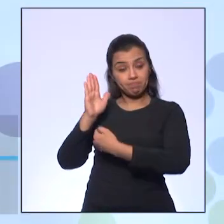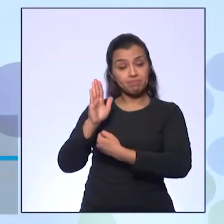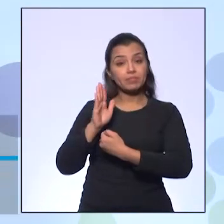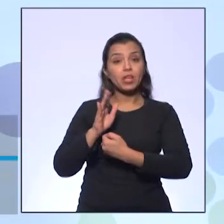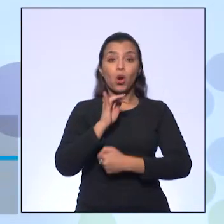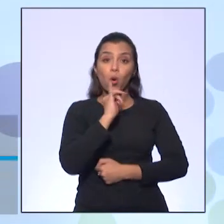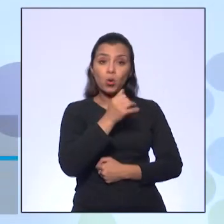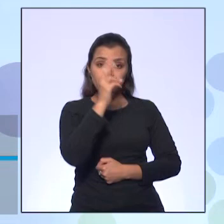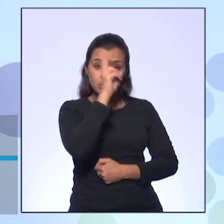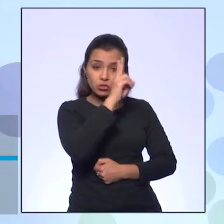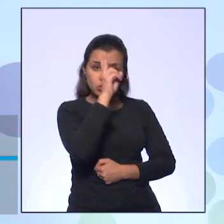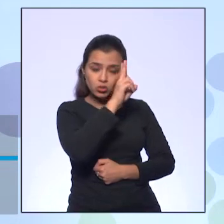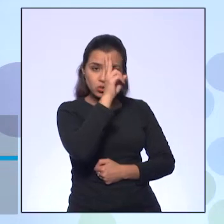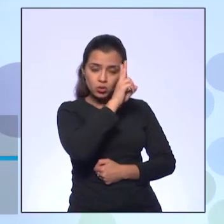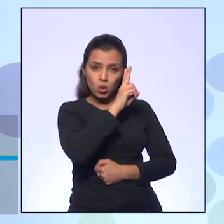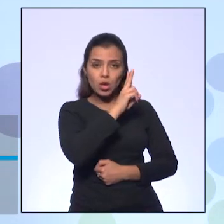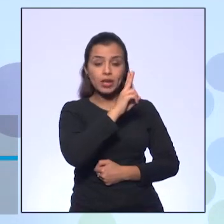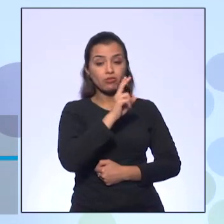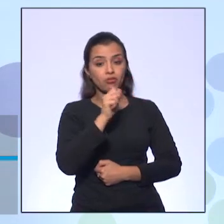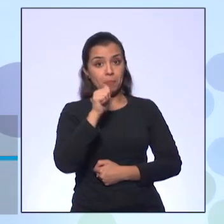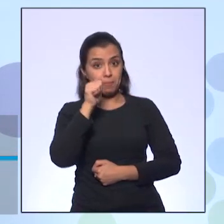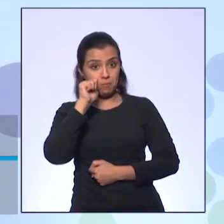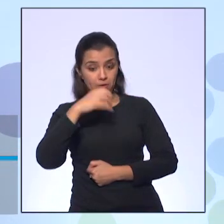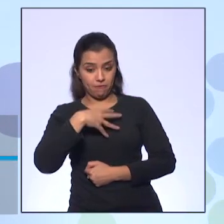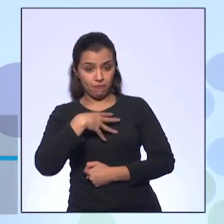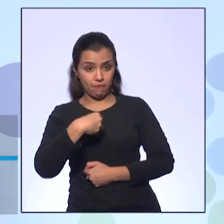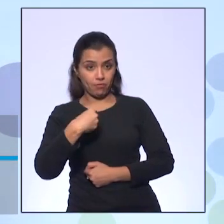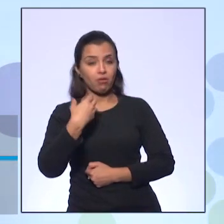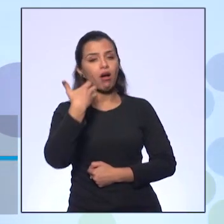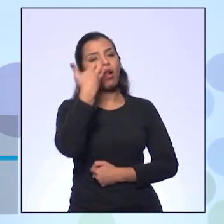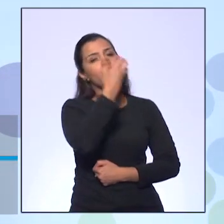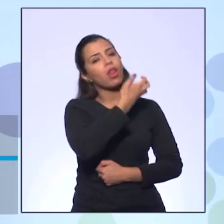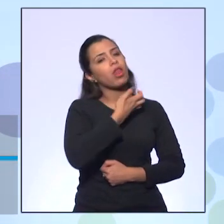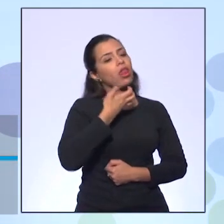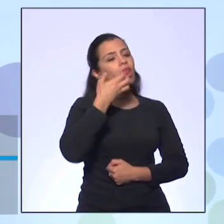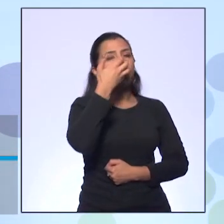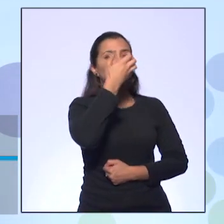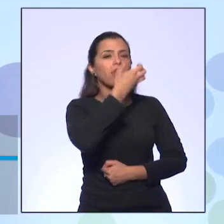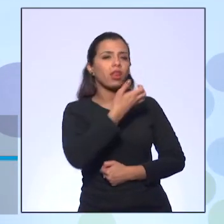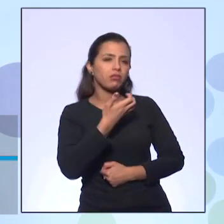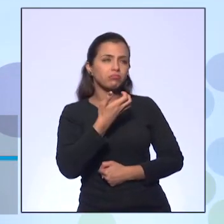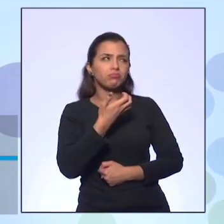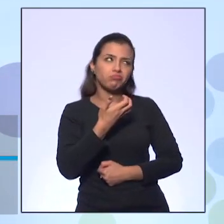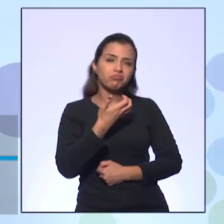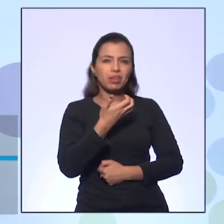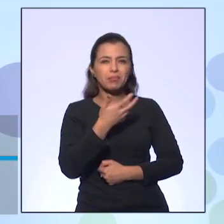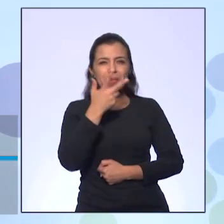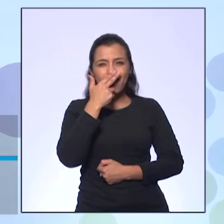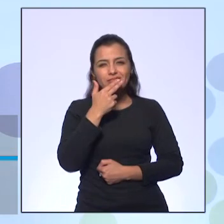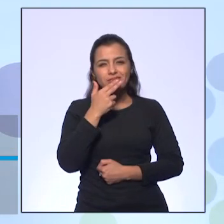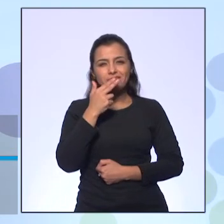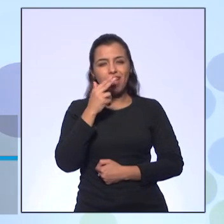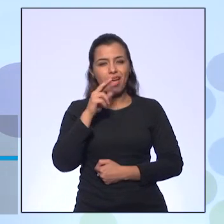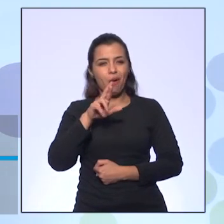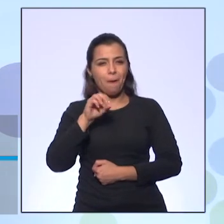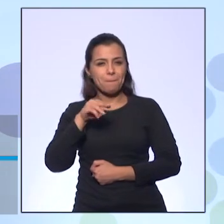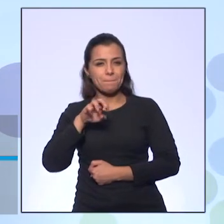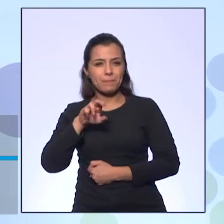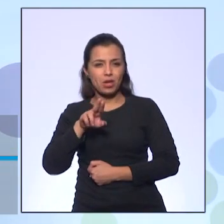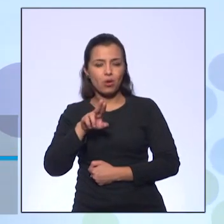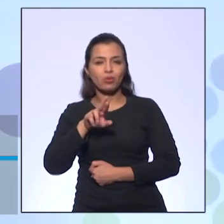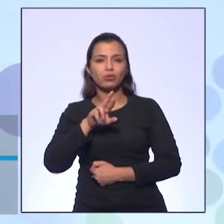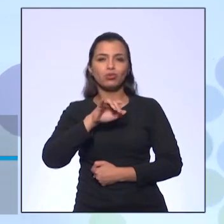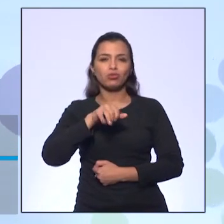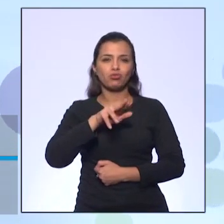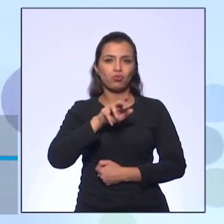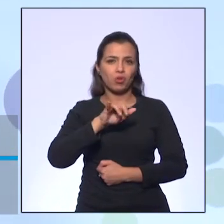conta a história de uma filha que se apaixona por um rapaz, uma espécie de Romeu e Julieta, né? O Simão, que se apaixona pela Teresa, a